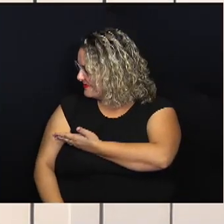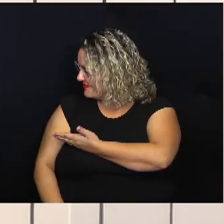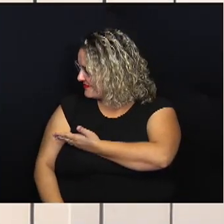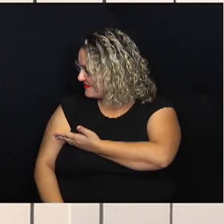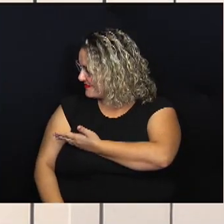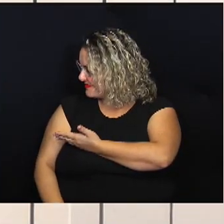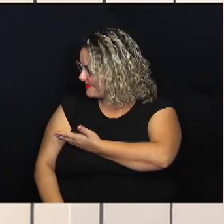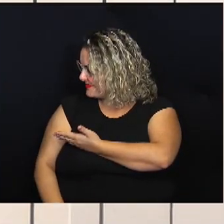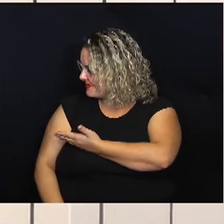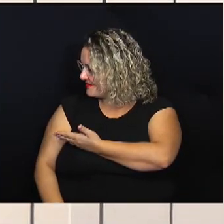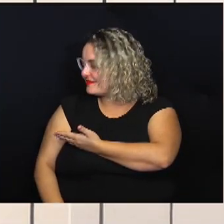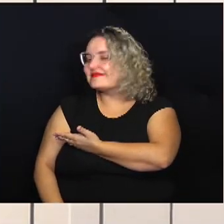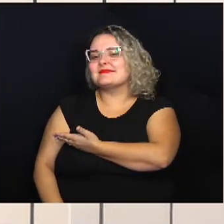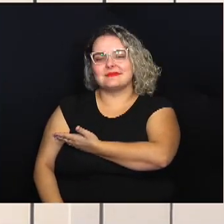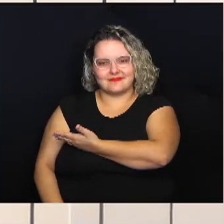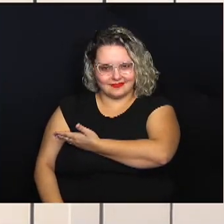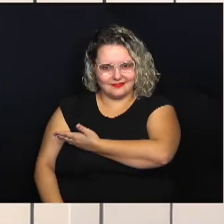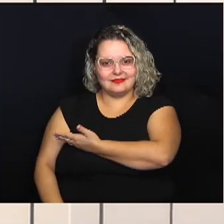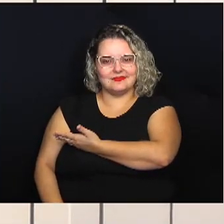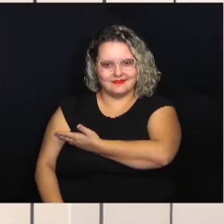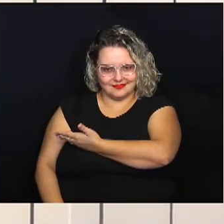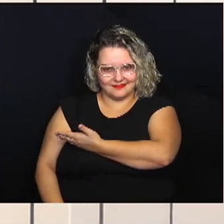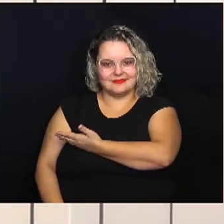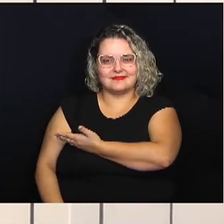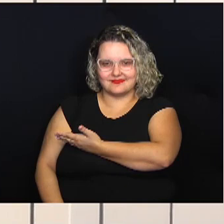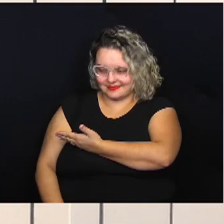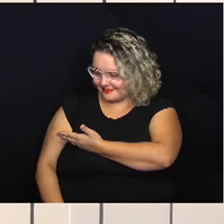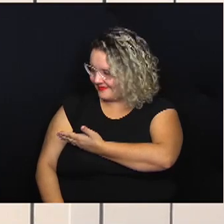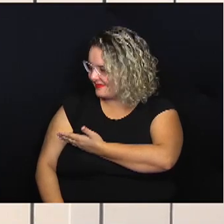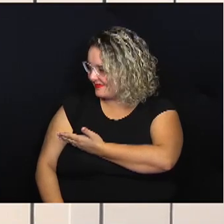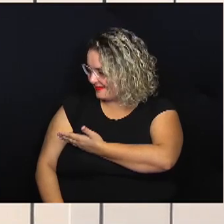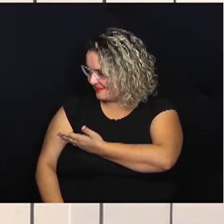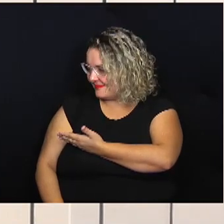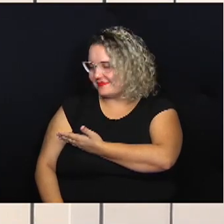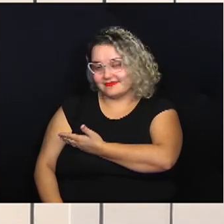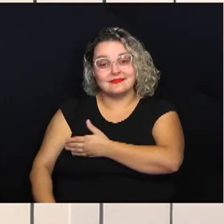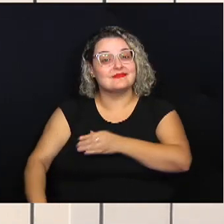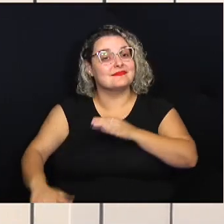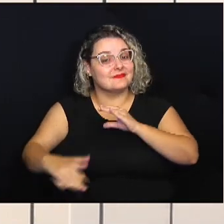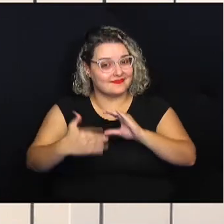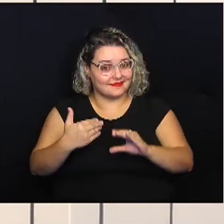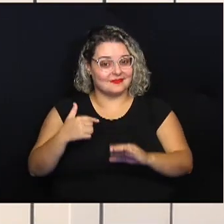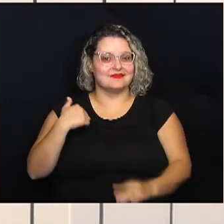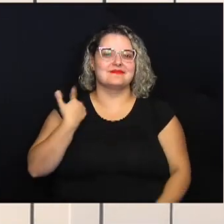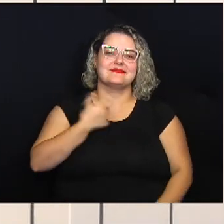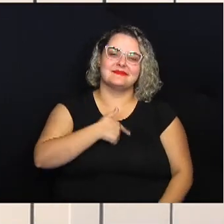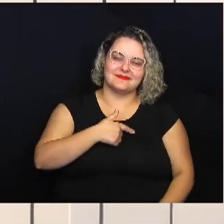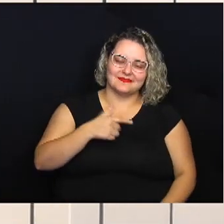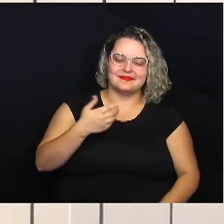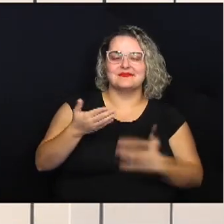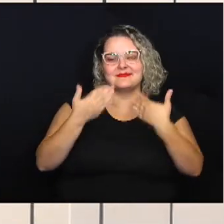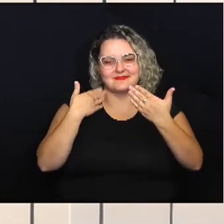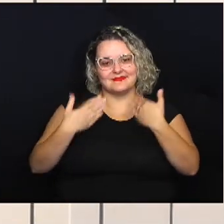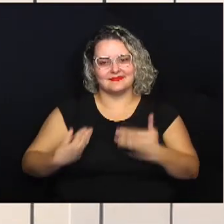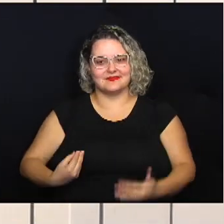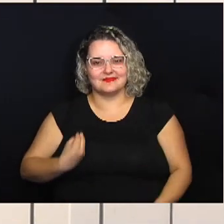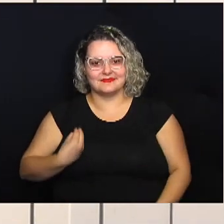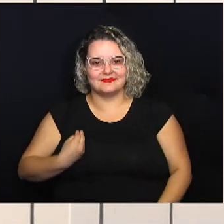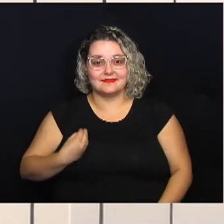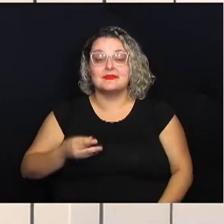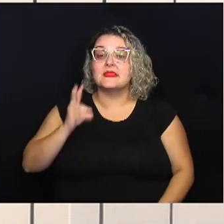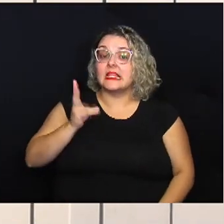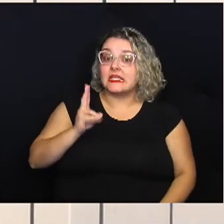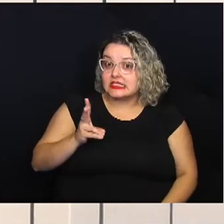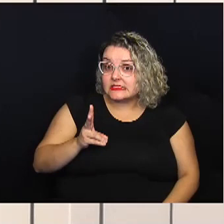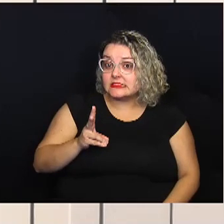978293776. Já estou com o número do WhatsApp aqui. Assim que você enviar a sua participação, a gente consegue falar ao vivo. E sempre que